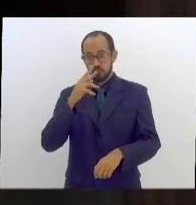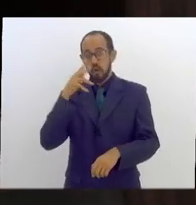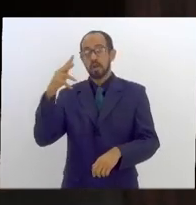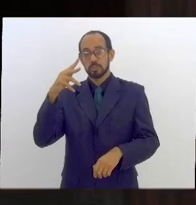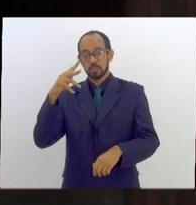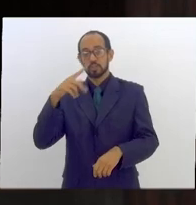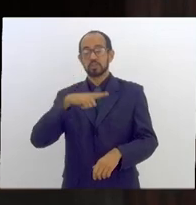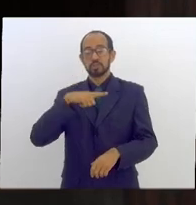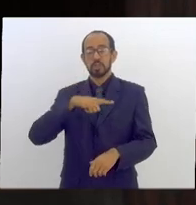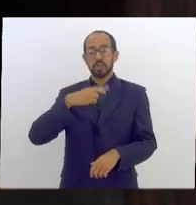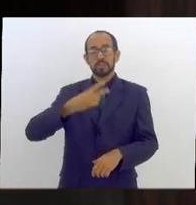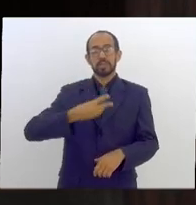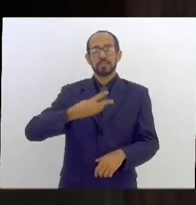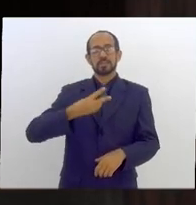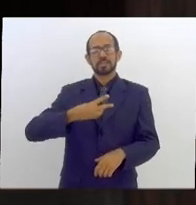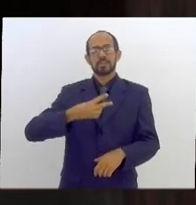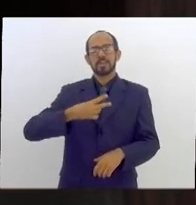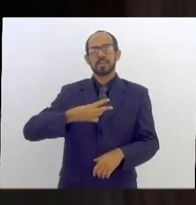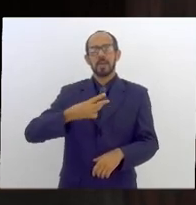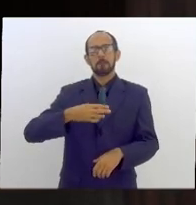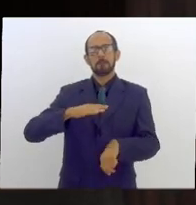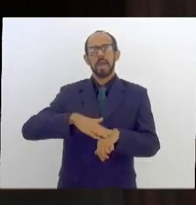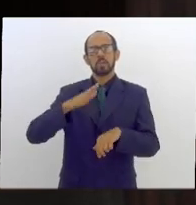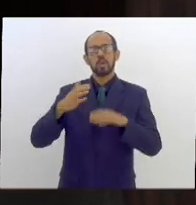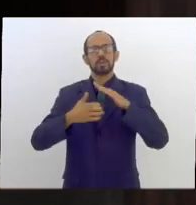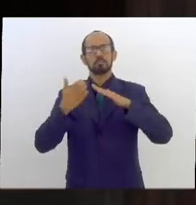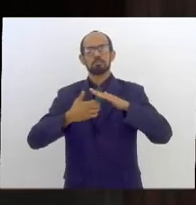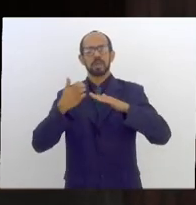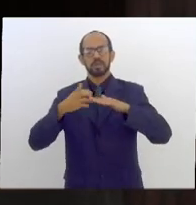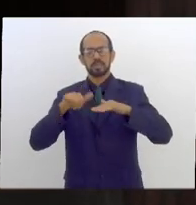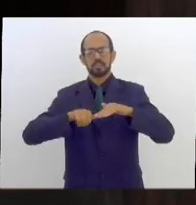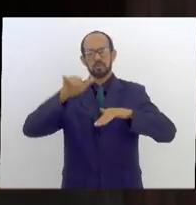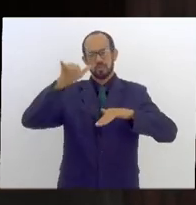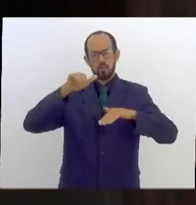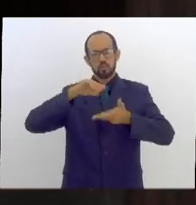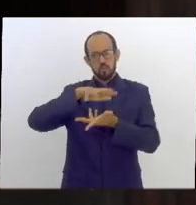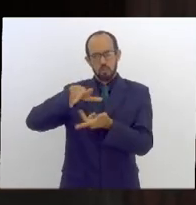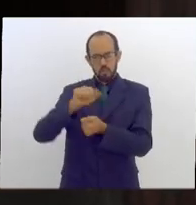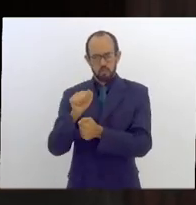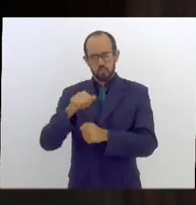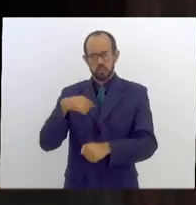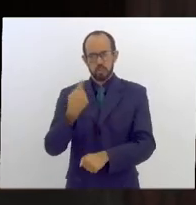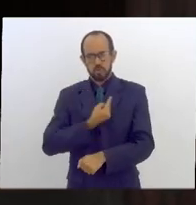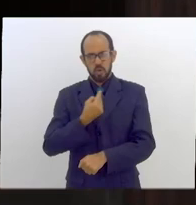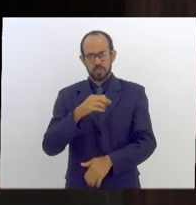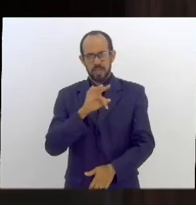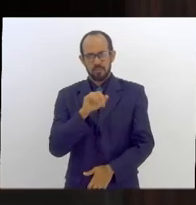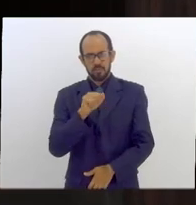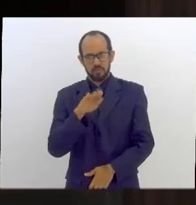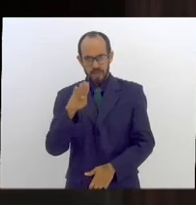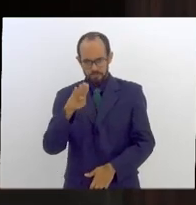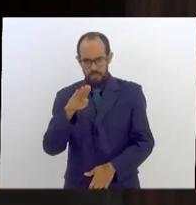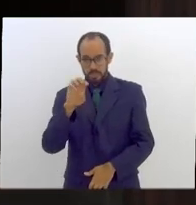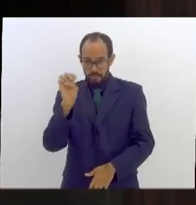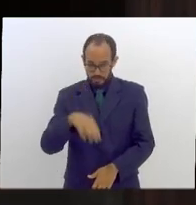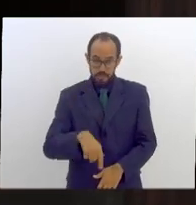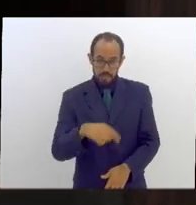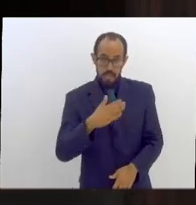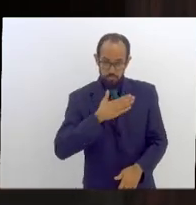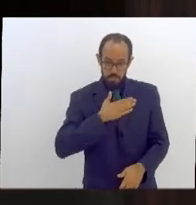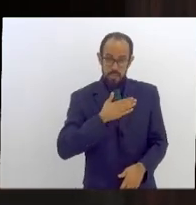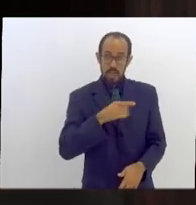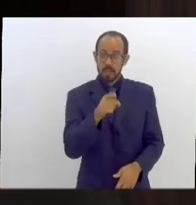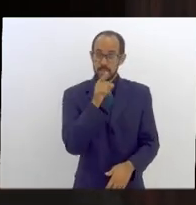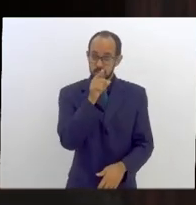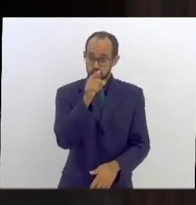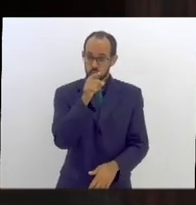Abriga a terceira maior empresa aeronáutica do mundo. E a nossa Força Aérea, sim, a minha, a sua, a nossa Força